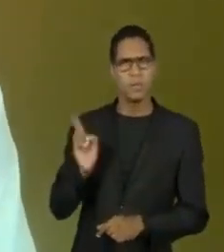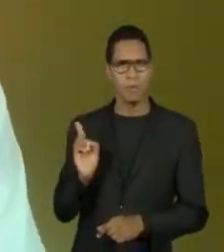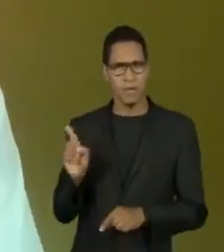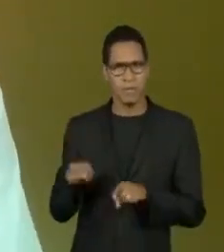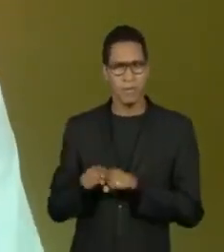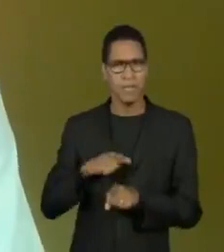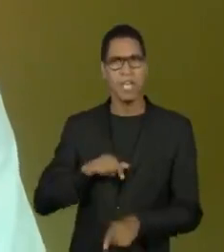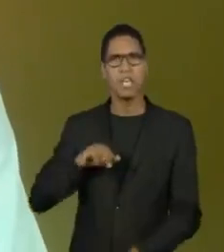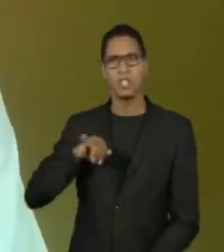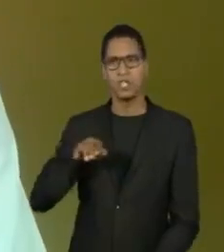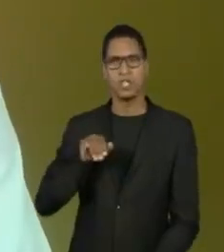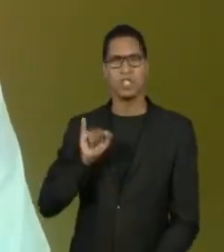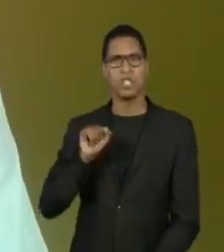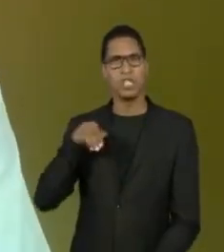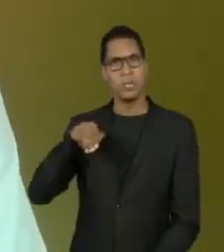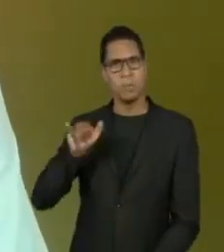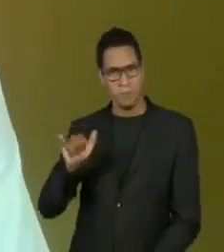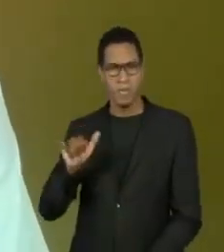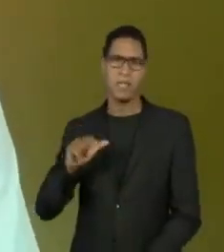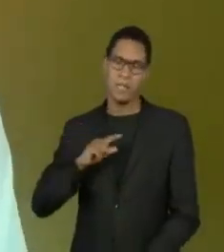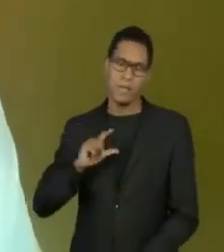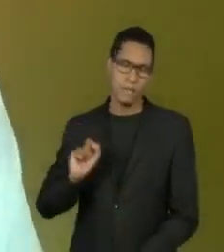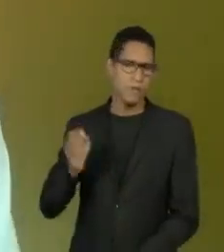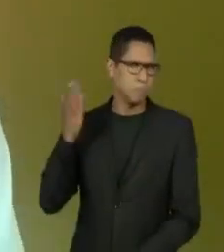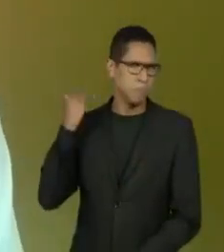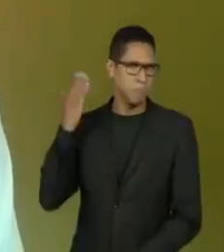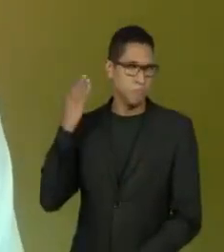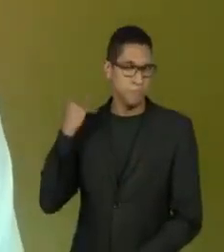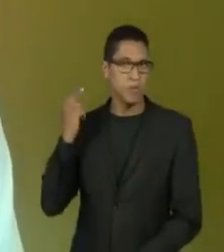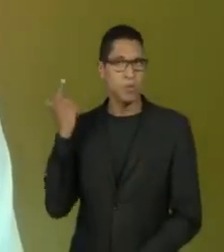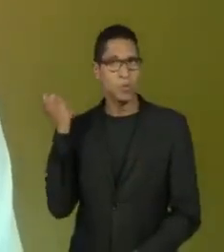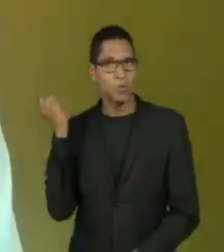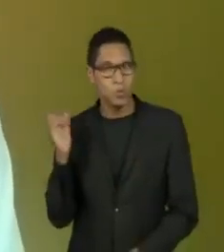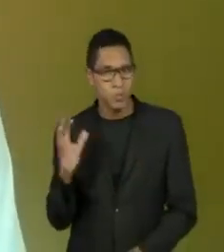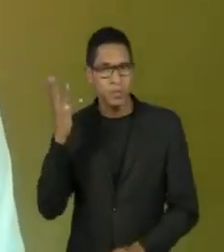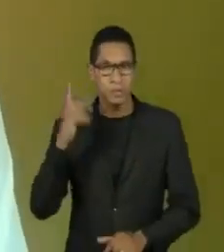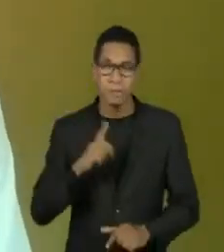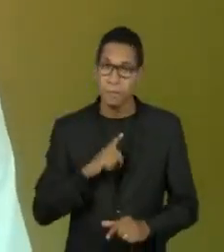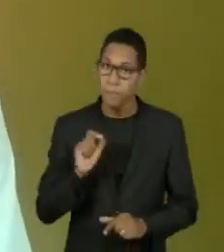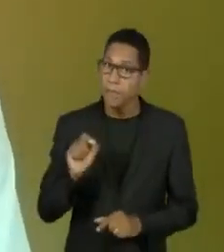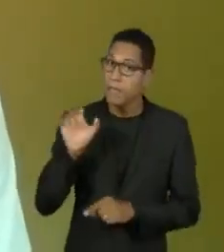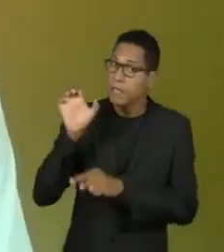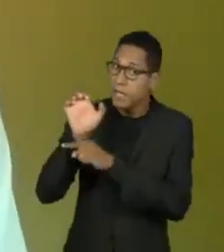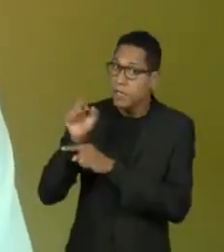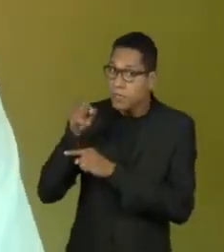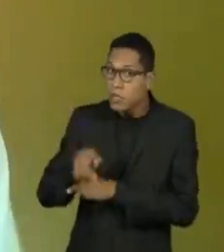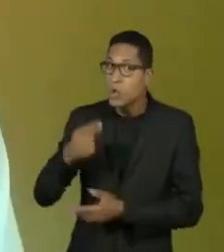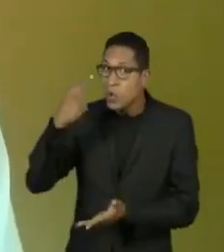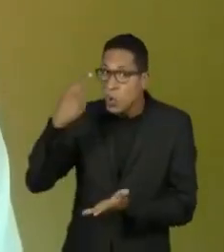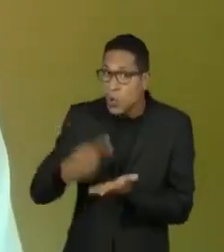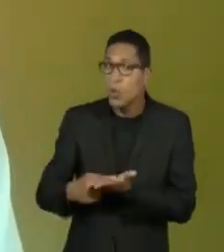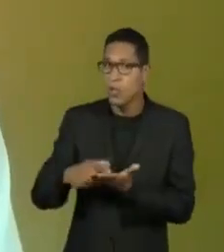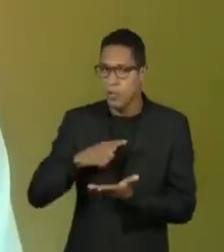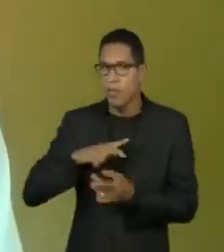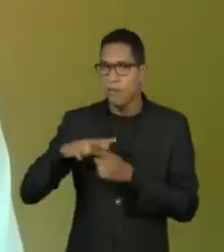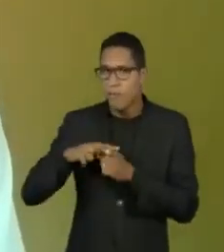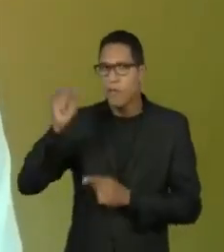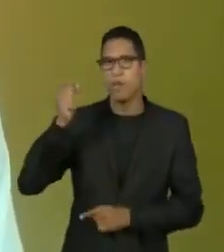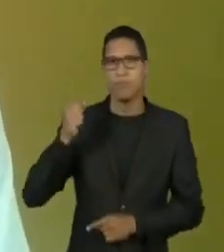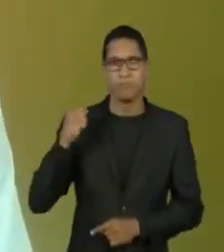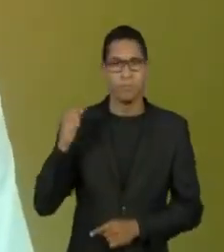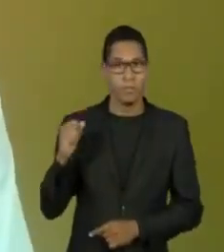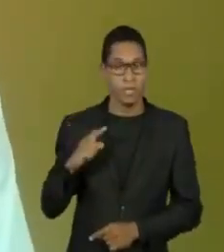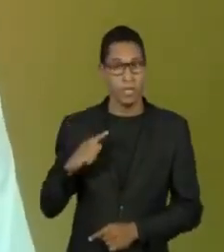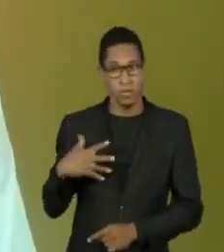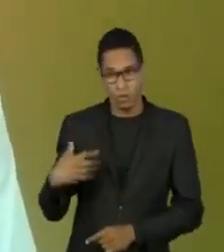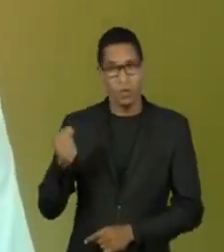Jimmy Carter, que foi governador da Geórgia, era de lá, né? Então, portanto, é um estado que, se for confirmada a vitória do Joe Biden,